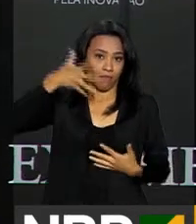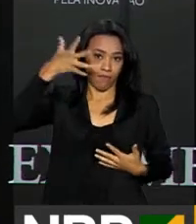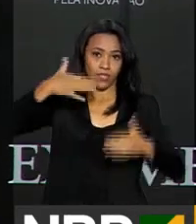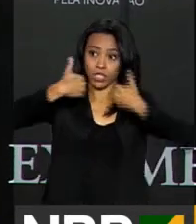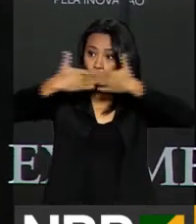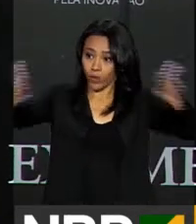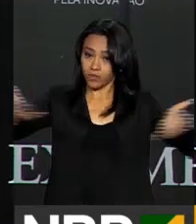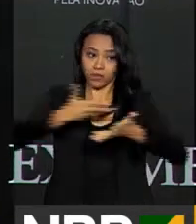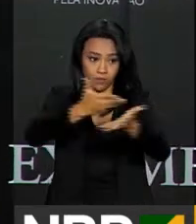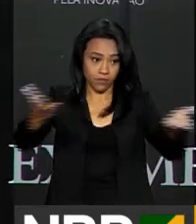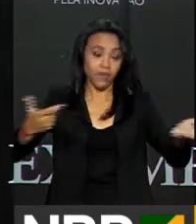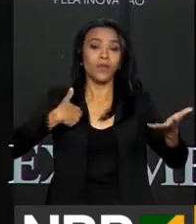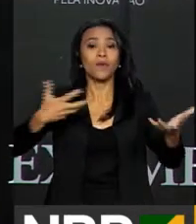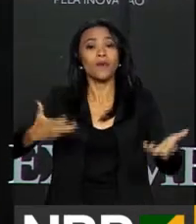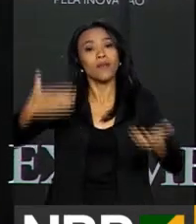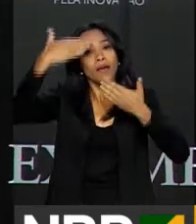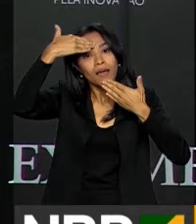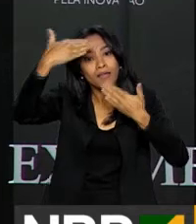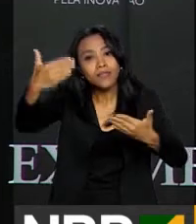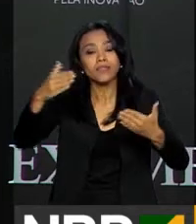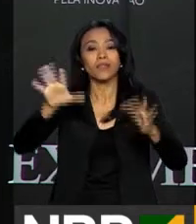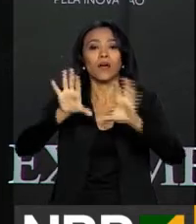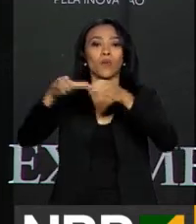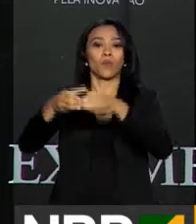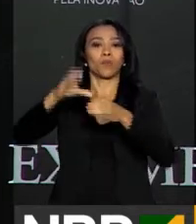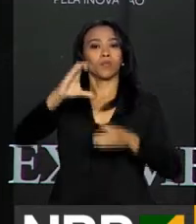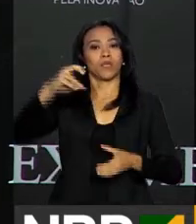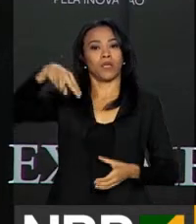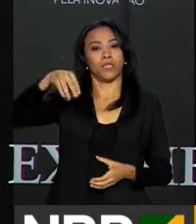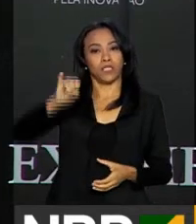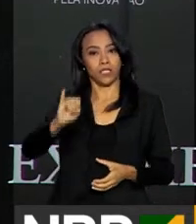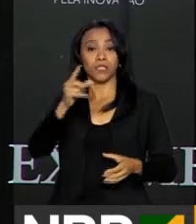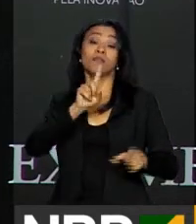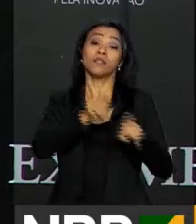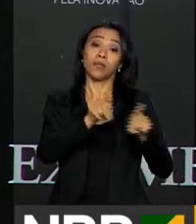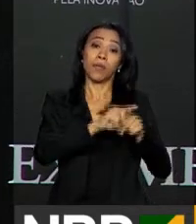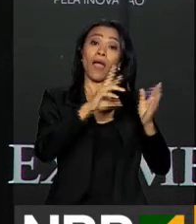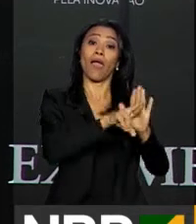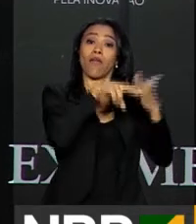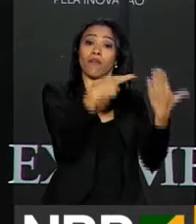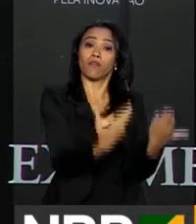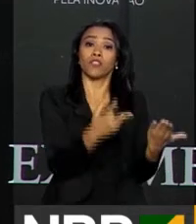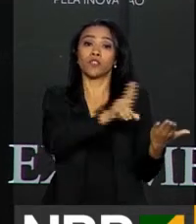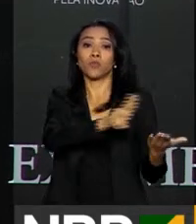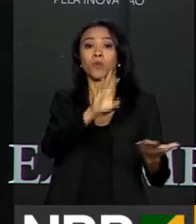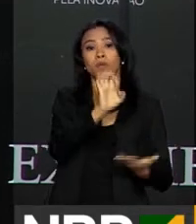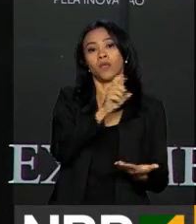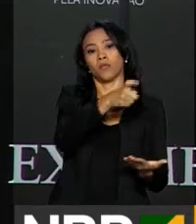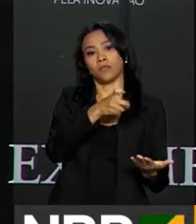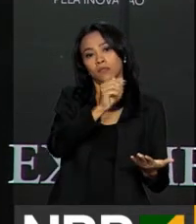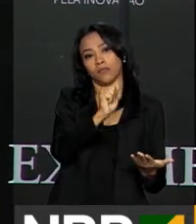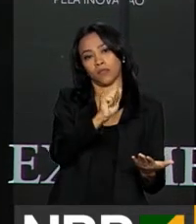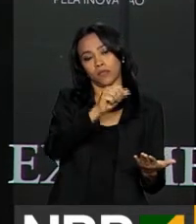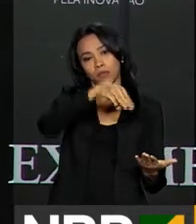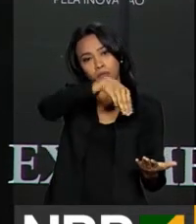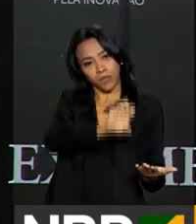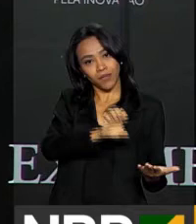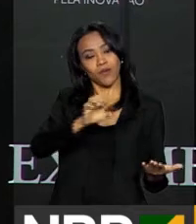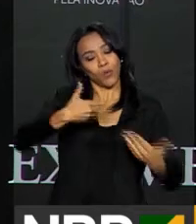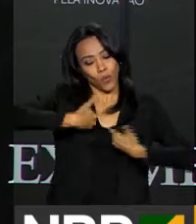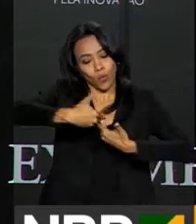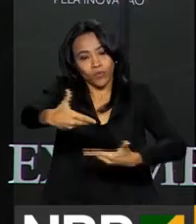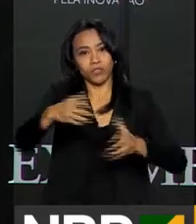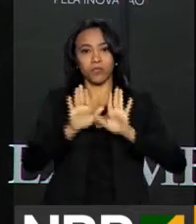muitíssimo agradecer a CNI e, naturalmente, a revista Exame, o convite para este fórum